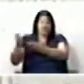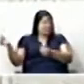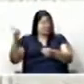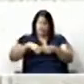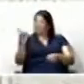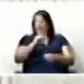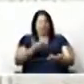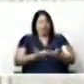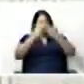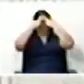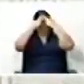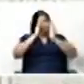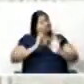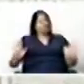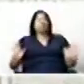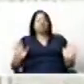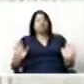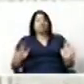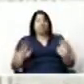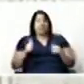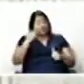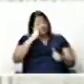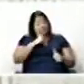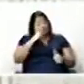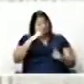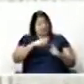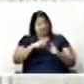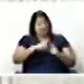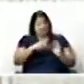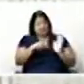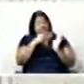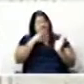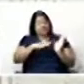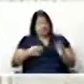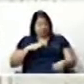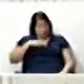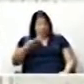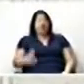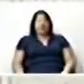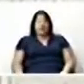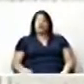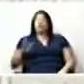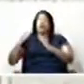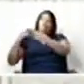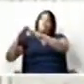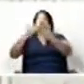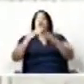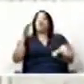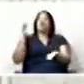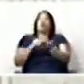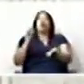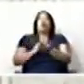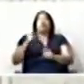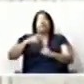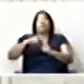voltam mais. Muitos não voltam mais. E aí, falta médico na periferia. Vai ver o motivo.